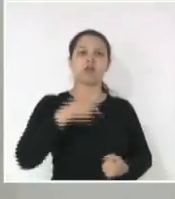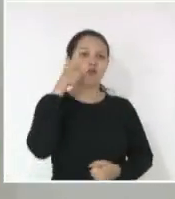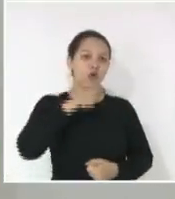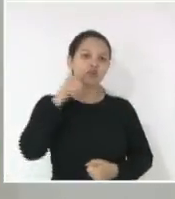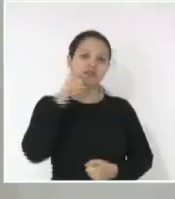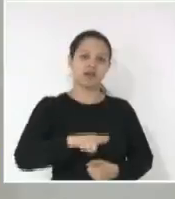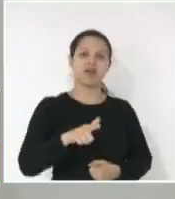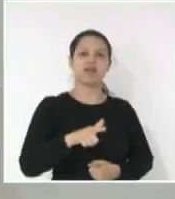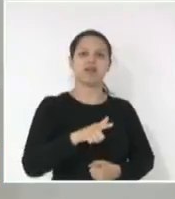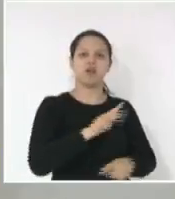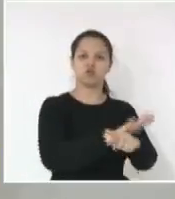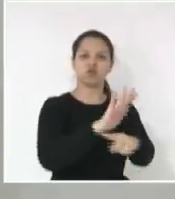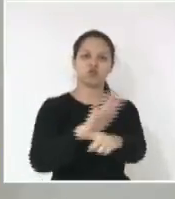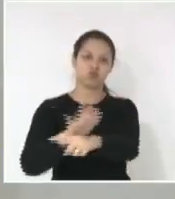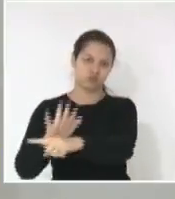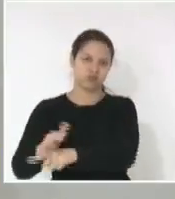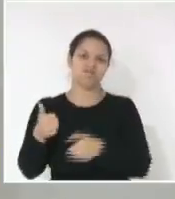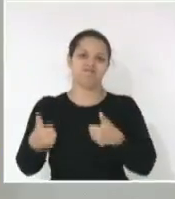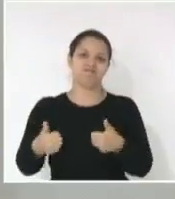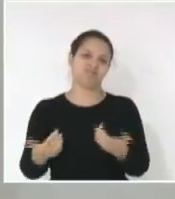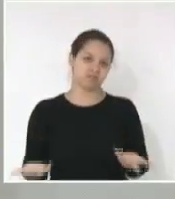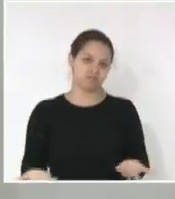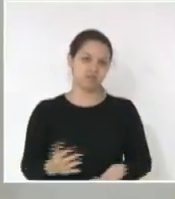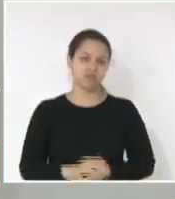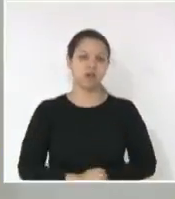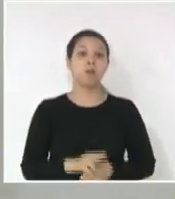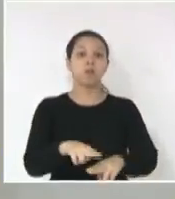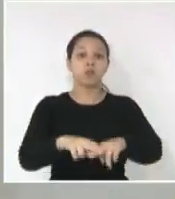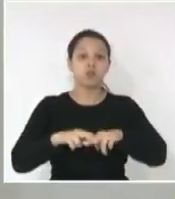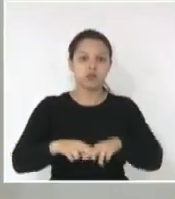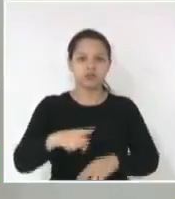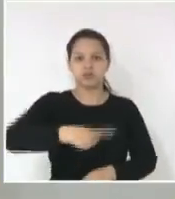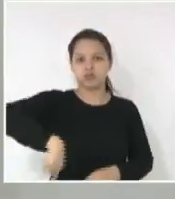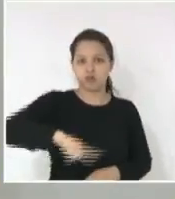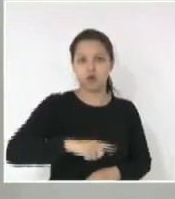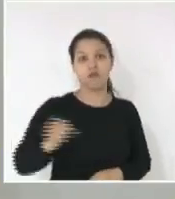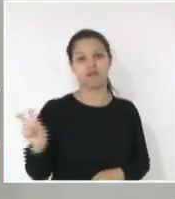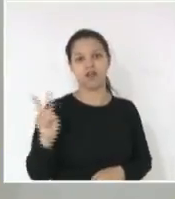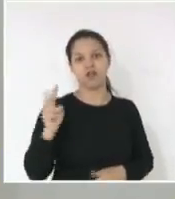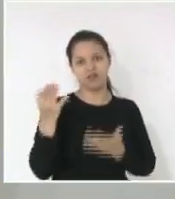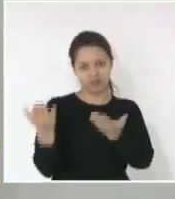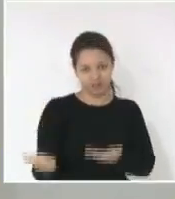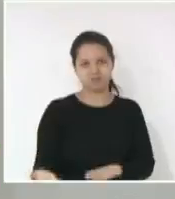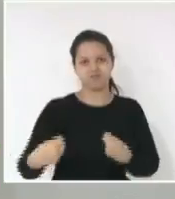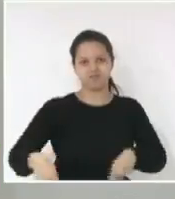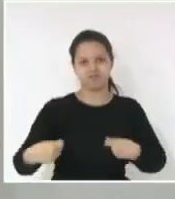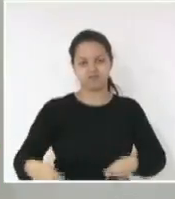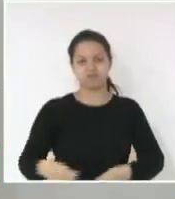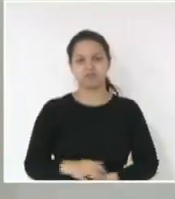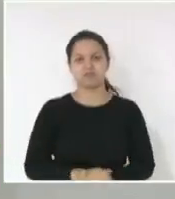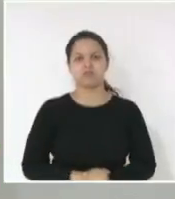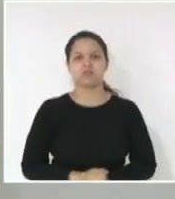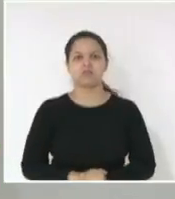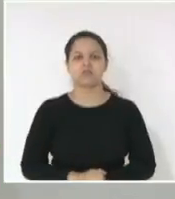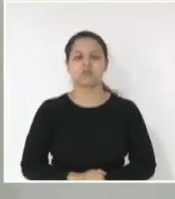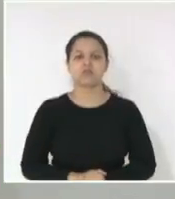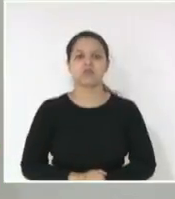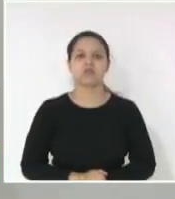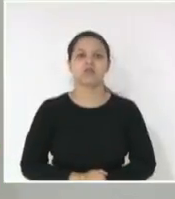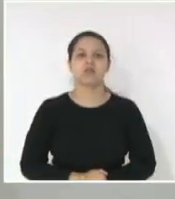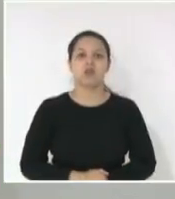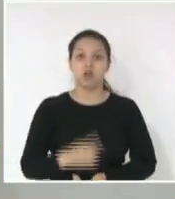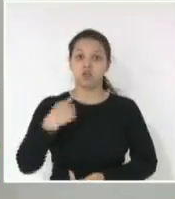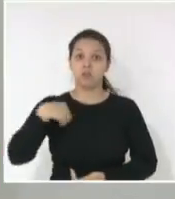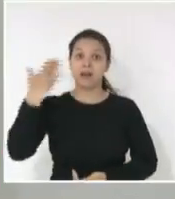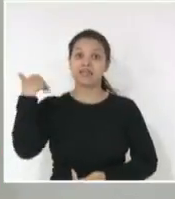as coisas acontecer. Por isso, temos que valorizar. Foi uma das nossas metas